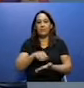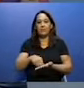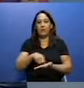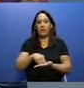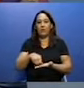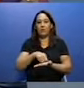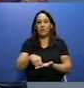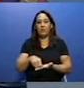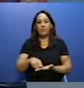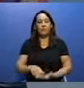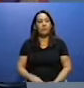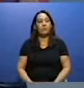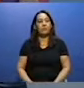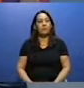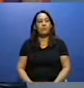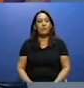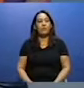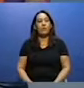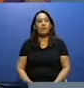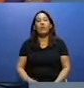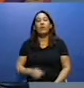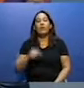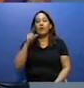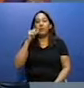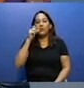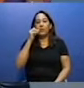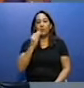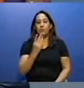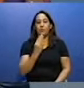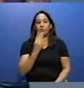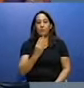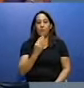Lápis e borracha e o lápis de cor.